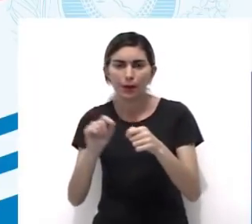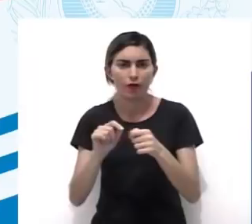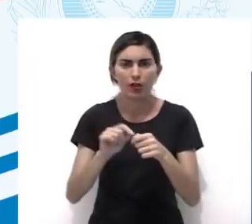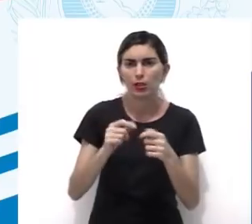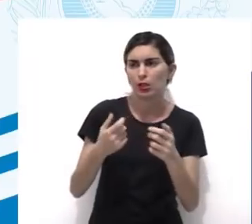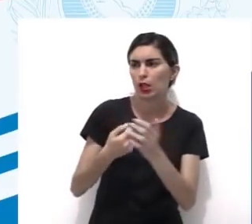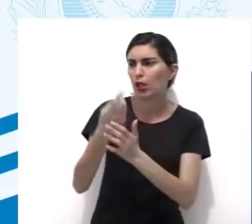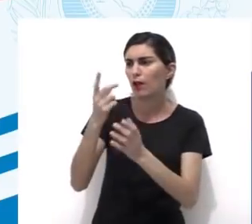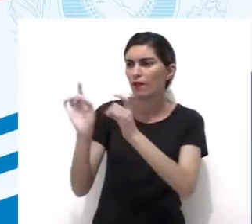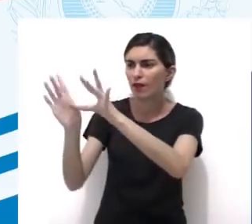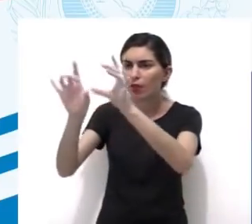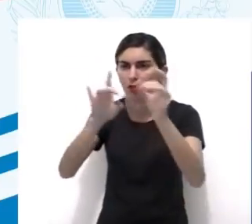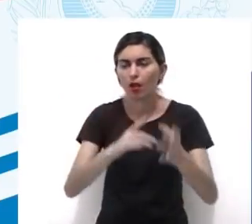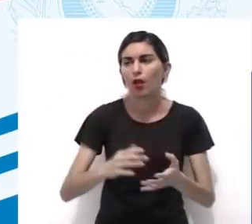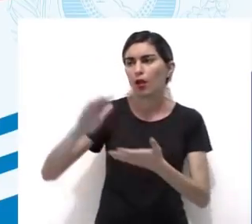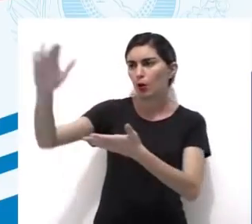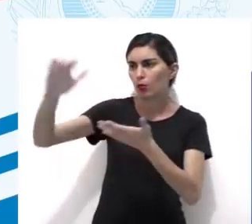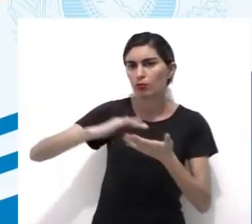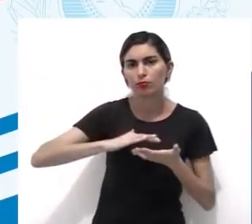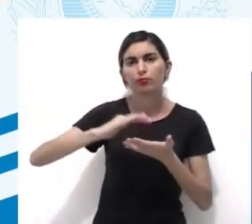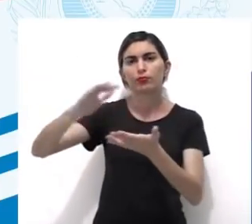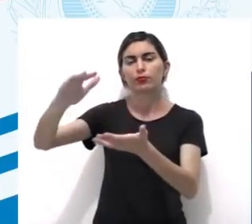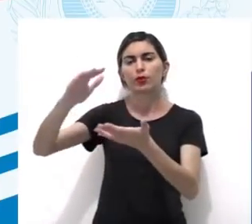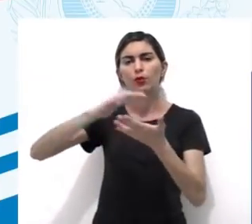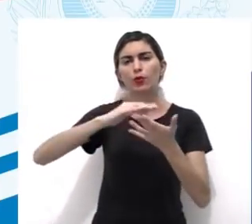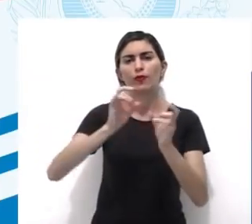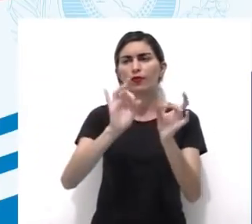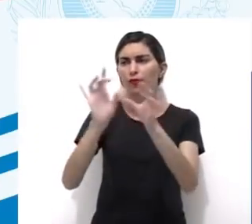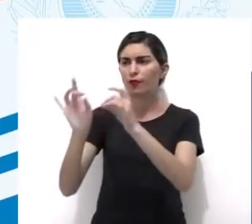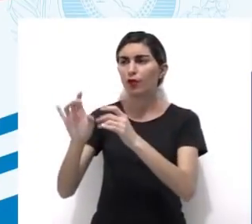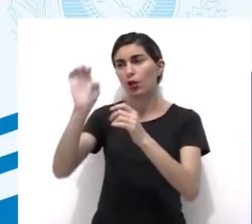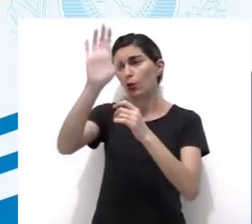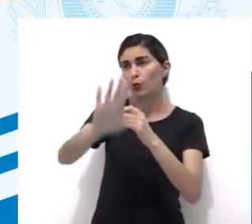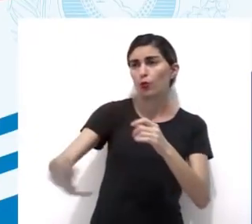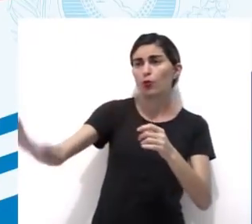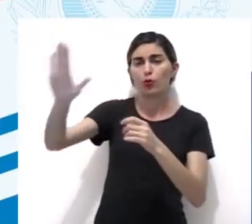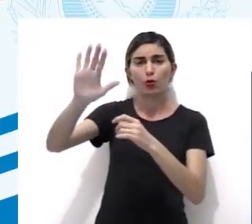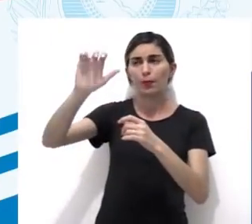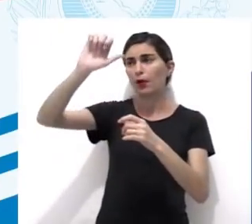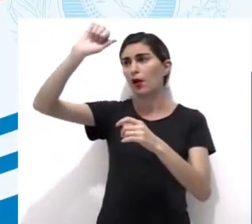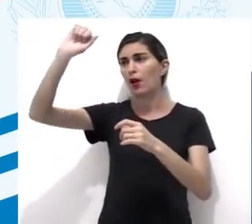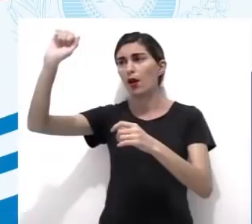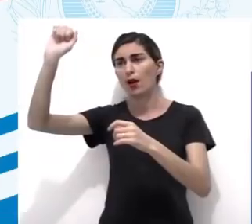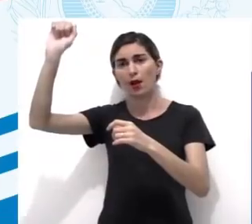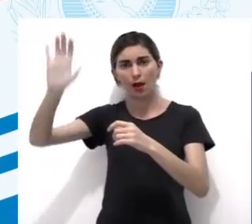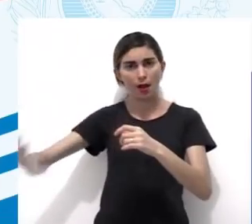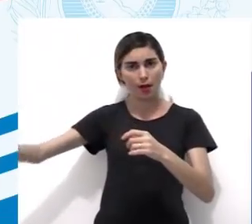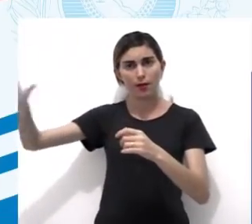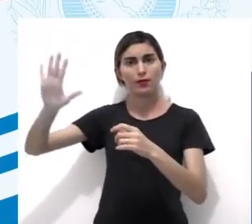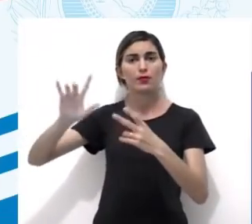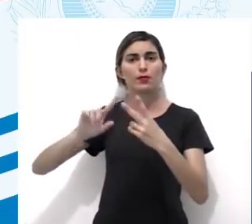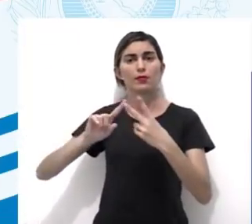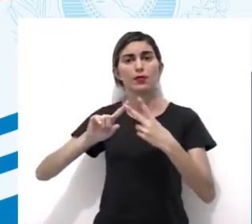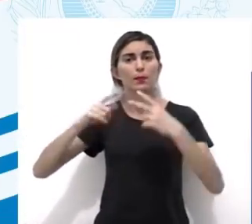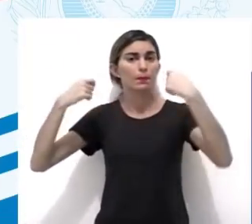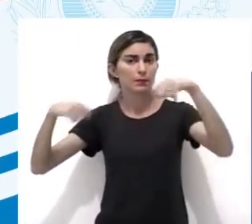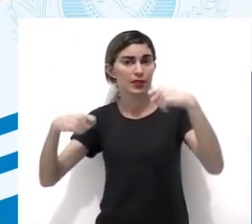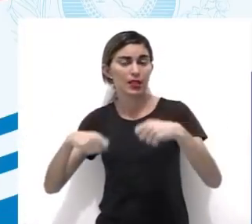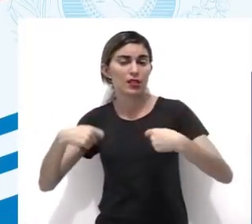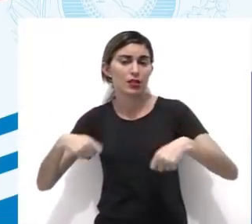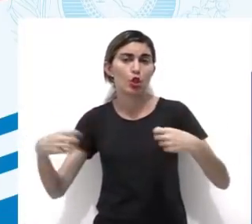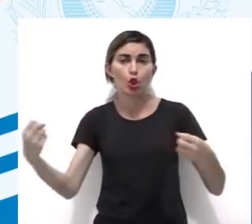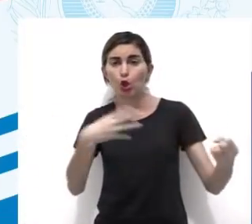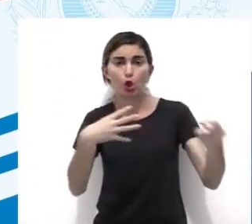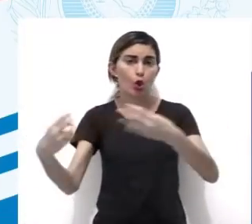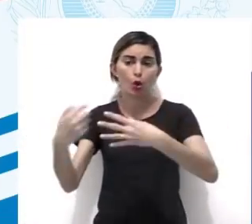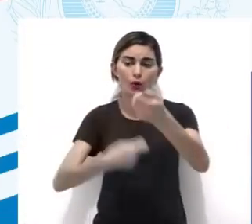por consumo, havia se instalado na Europa e na Ásia naquele momento. Então havia uma necessidade de